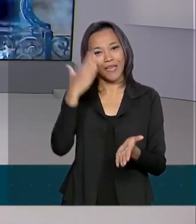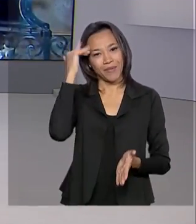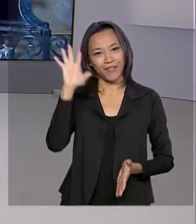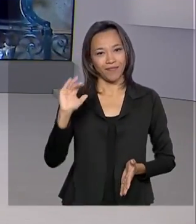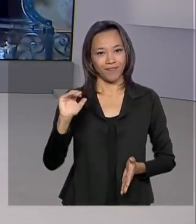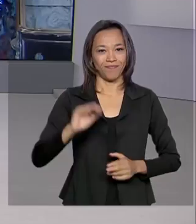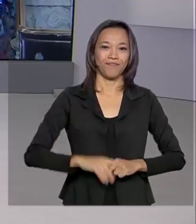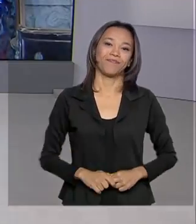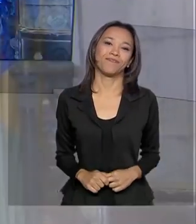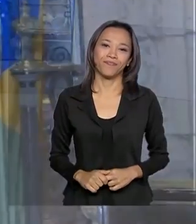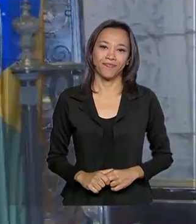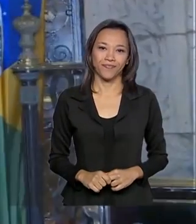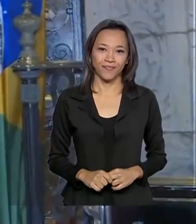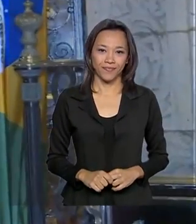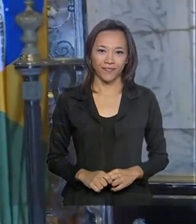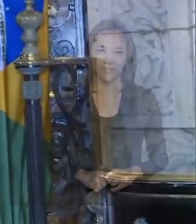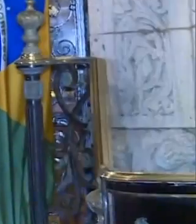Tchau,